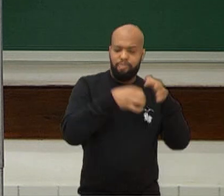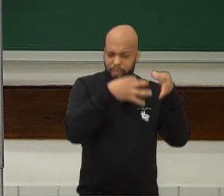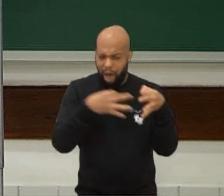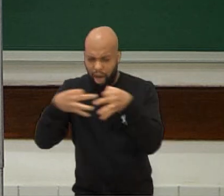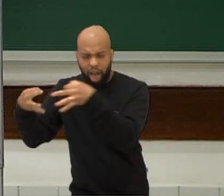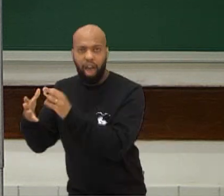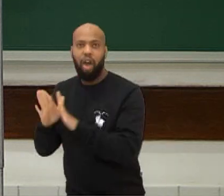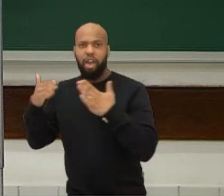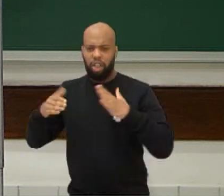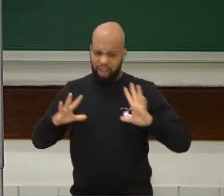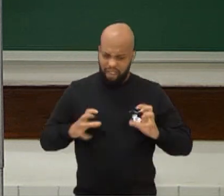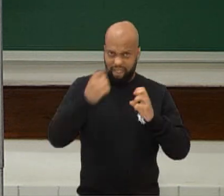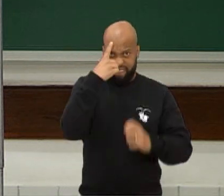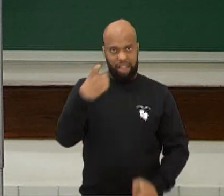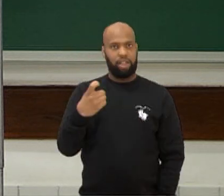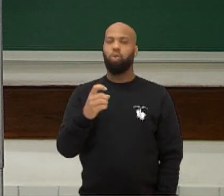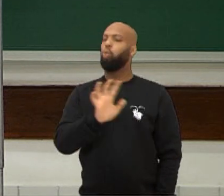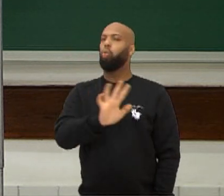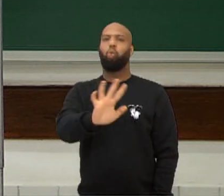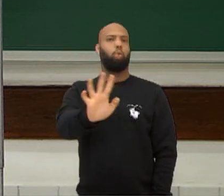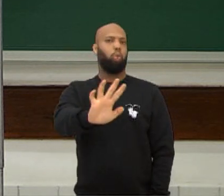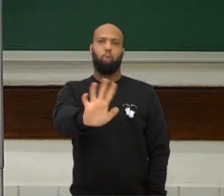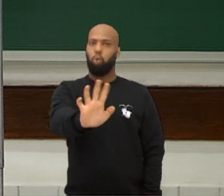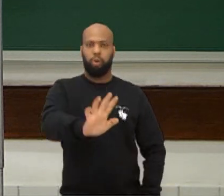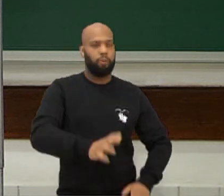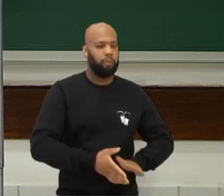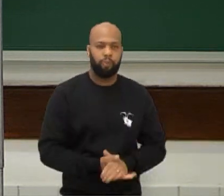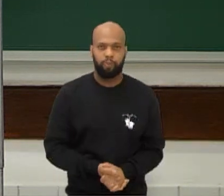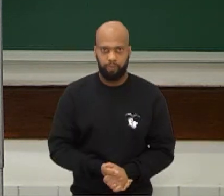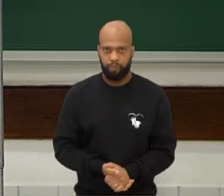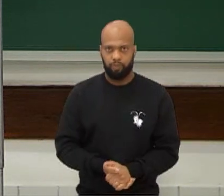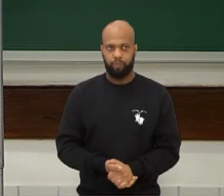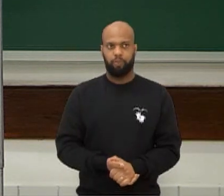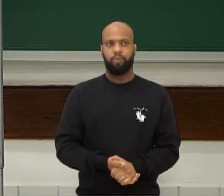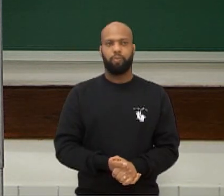conflito violento, não é algo desejável.